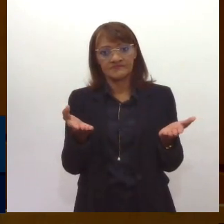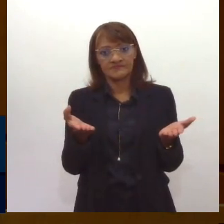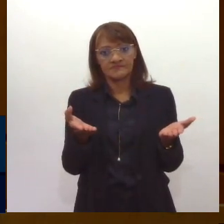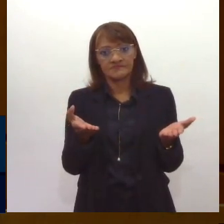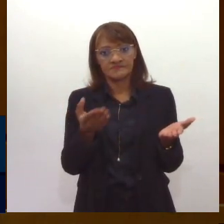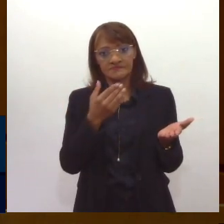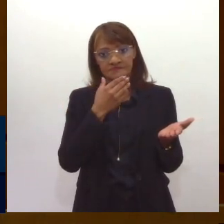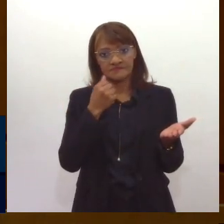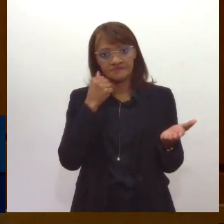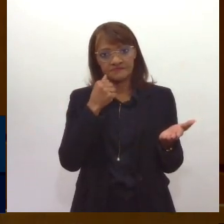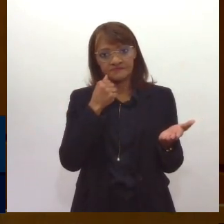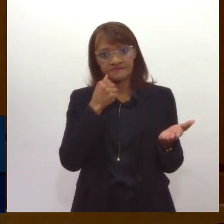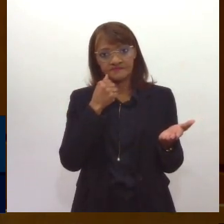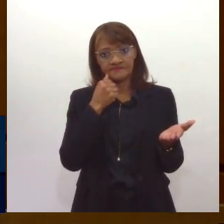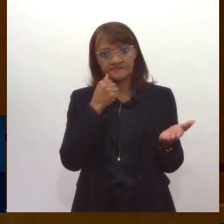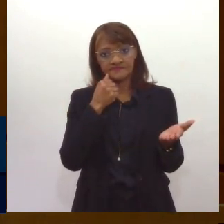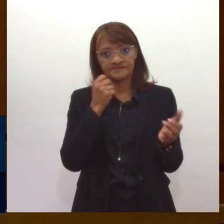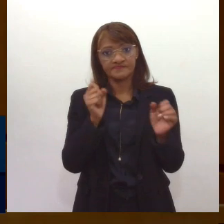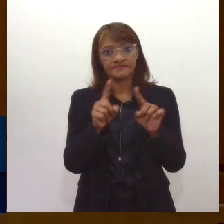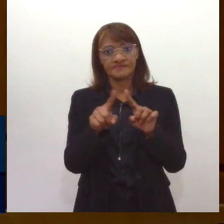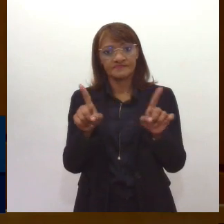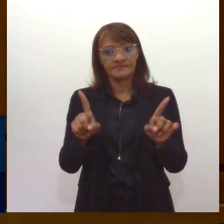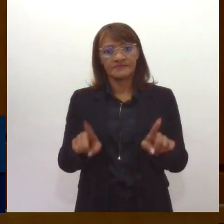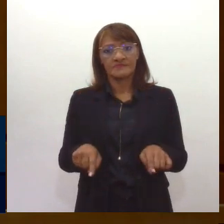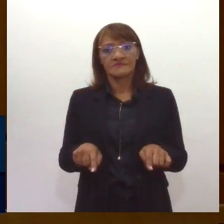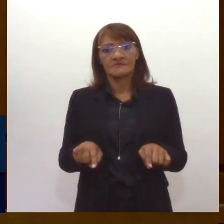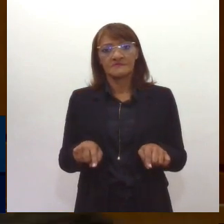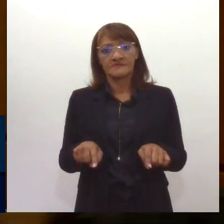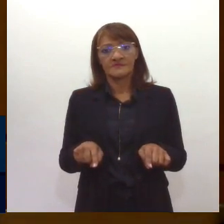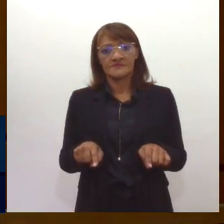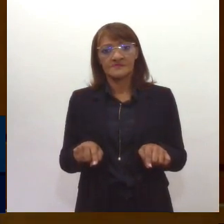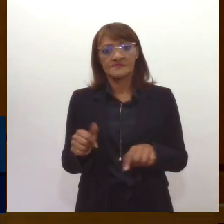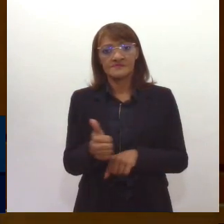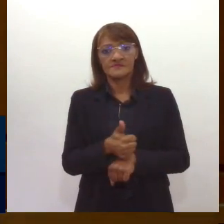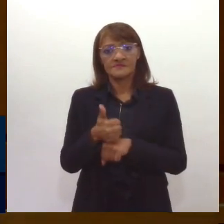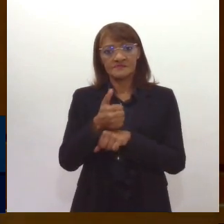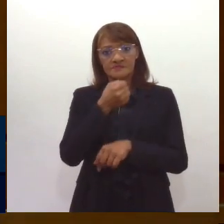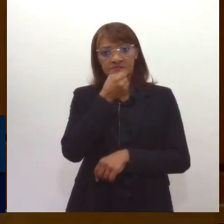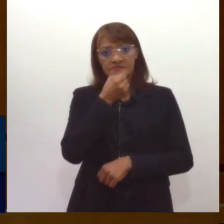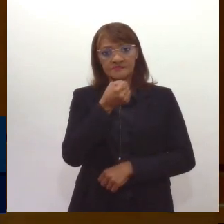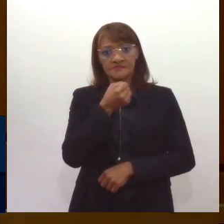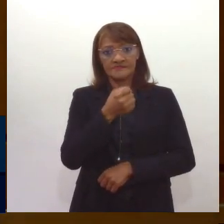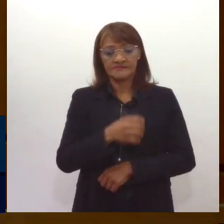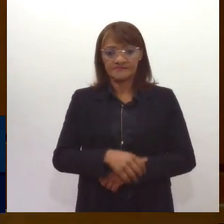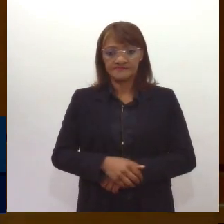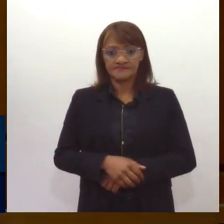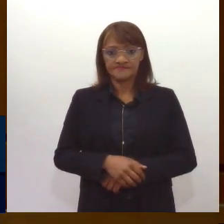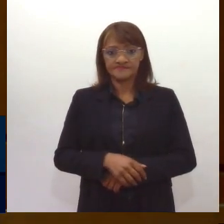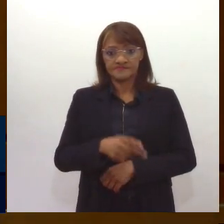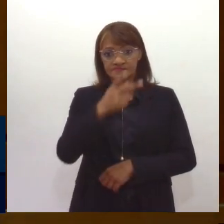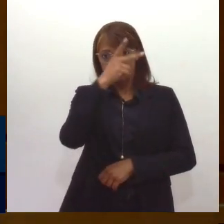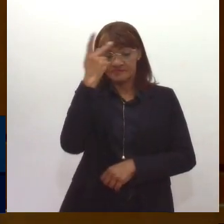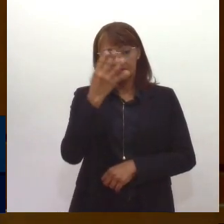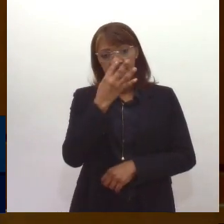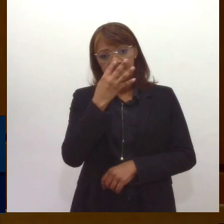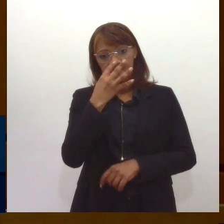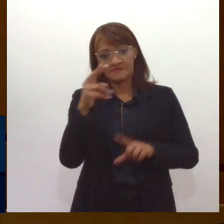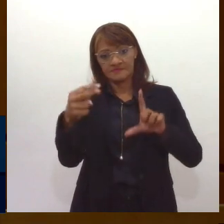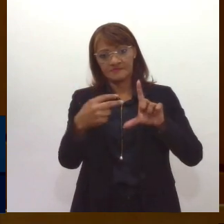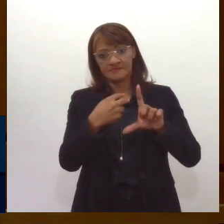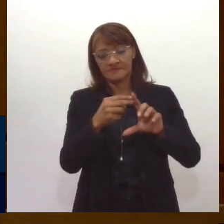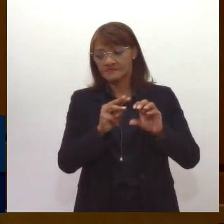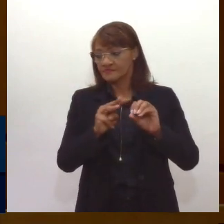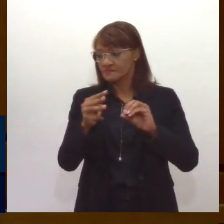desta casa, profissionais da imprensa, ao público que nos assiste através da TV Alese. Senhor presidente,